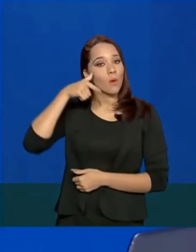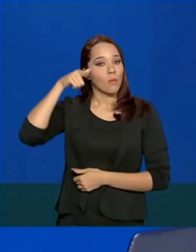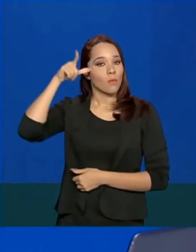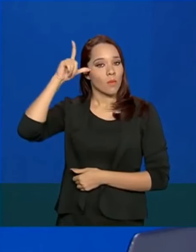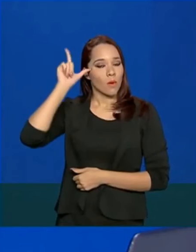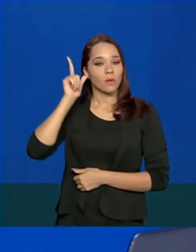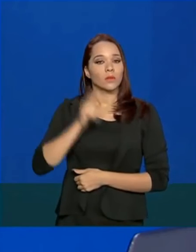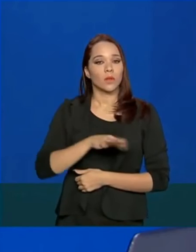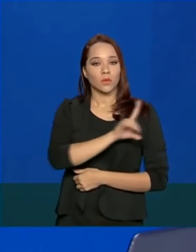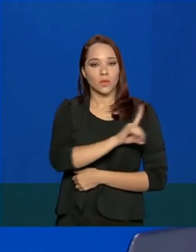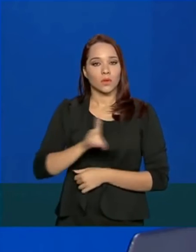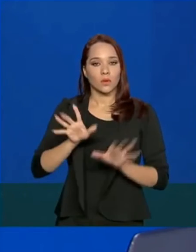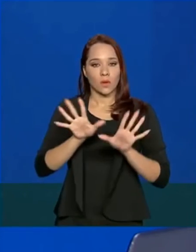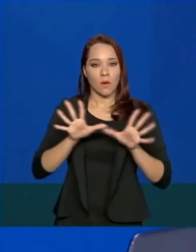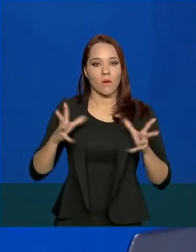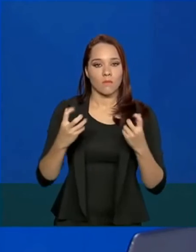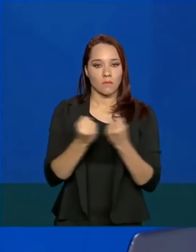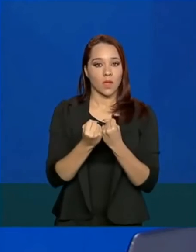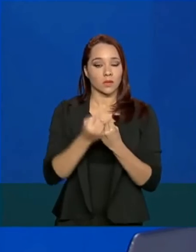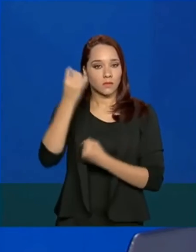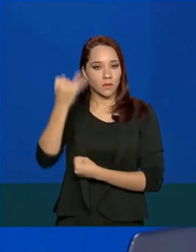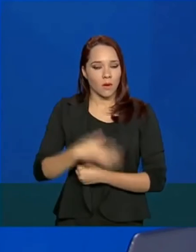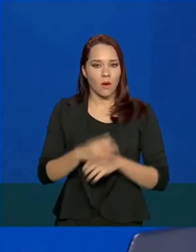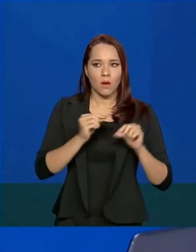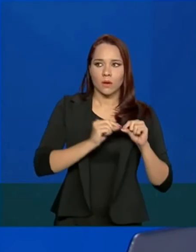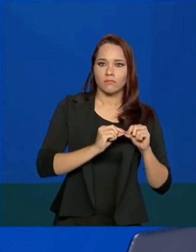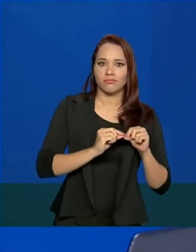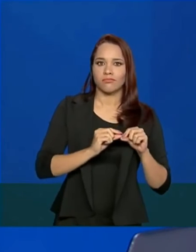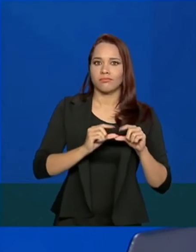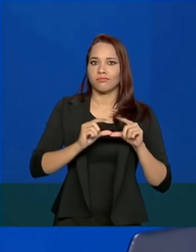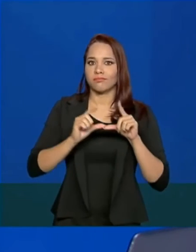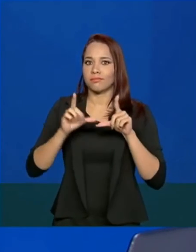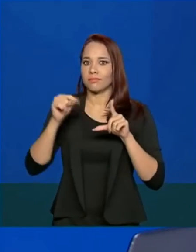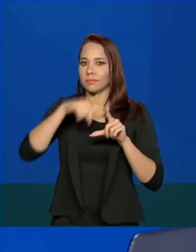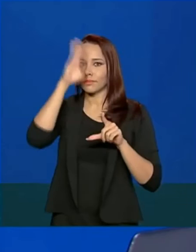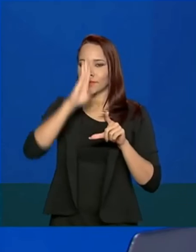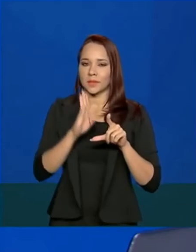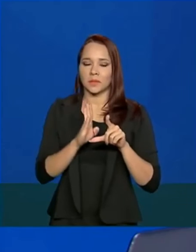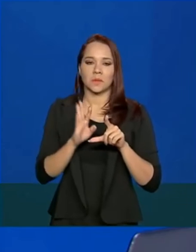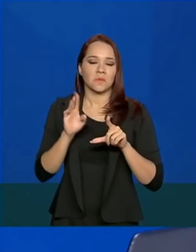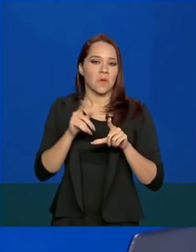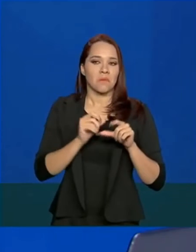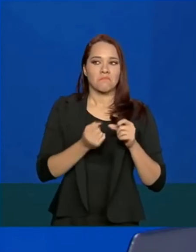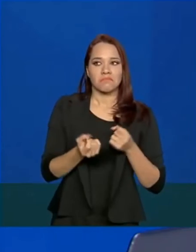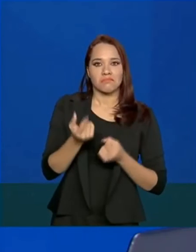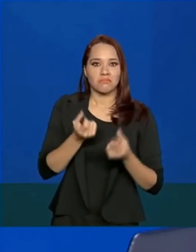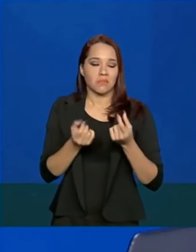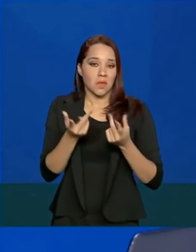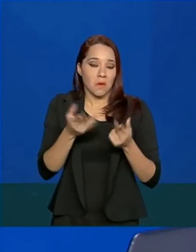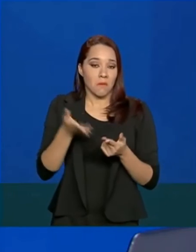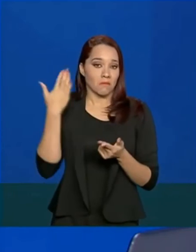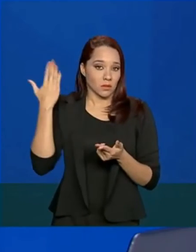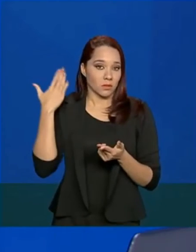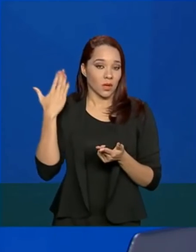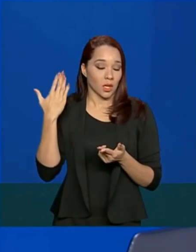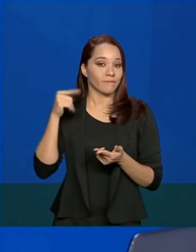da OMS, Mike Ryan, disse que o aumento de casos visto no Brasil não é tão exponencial como era anteriormente